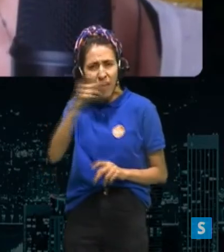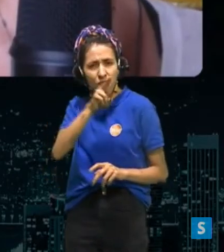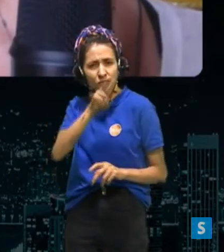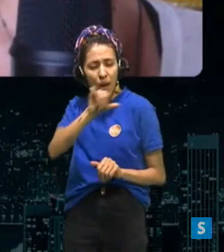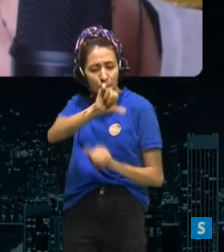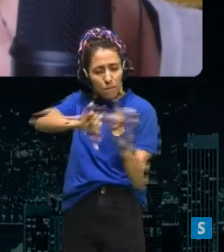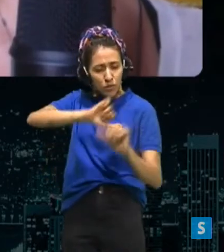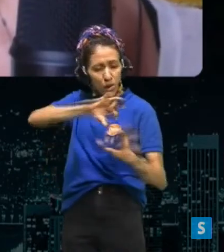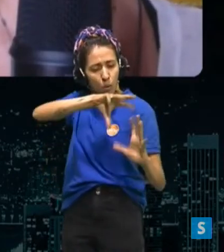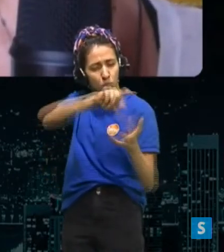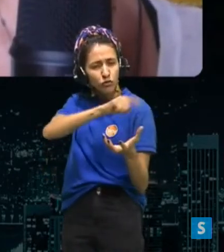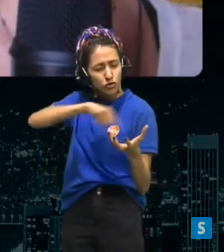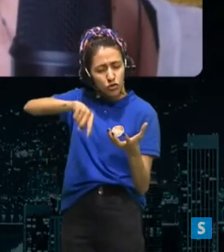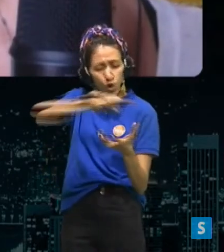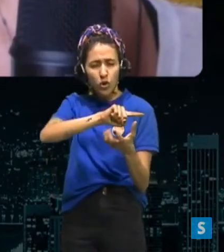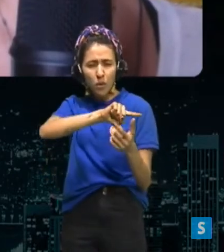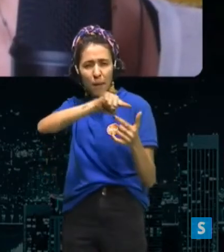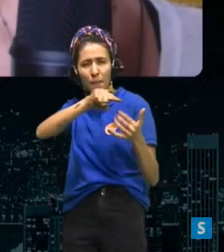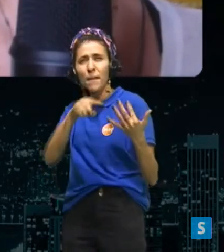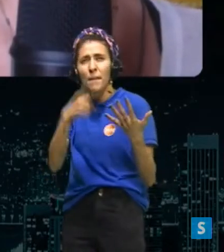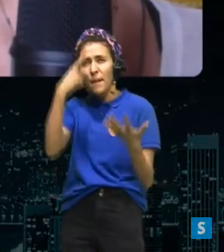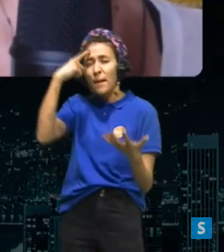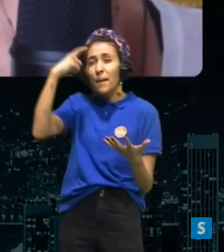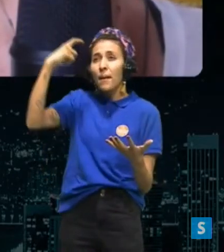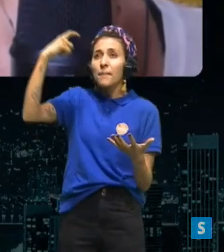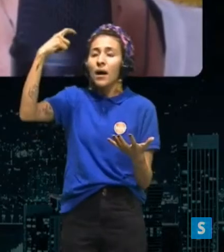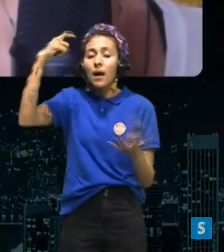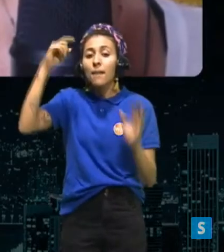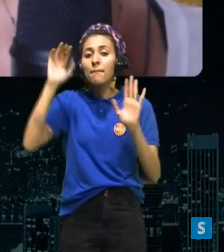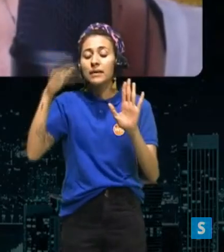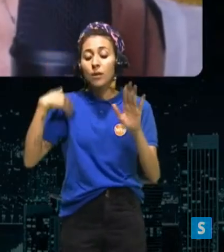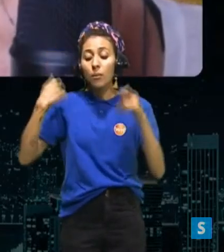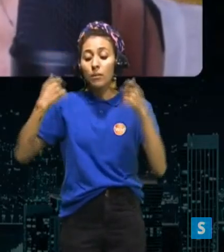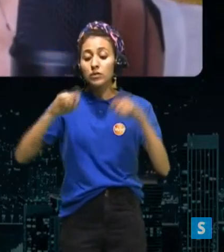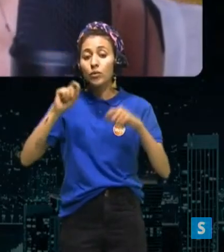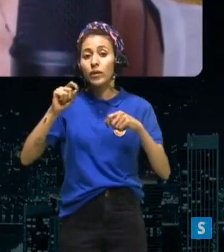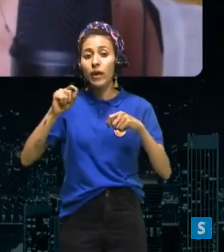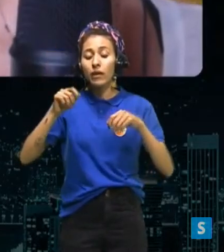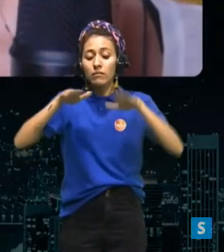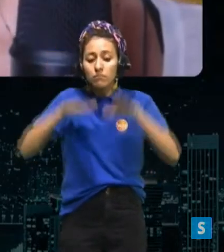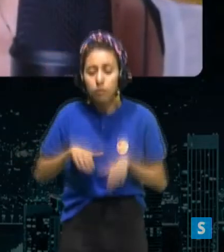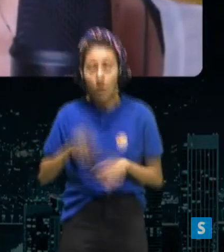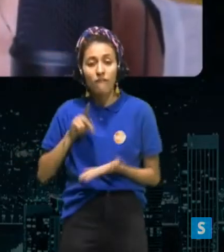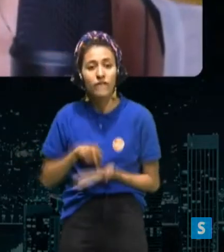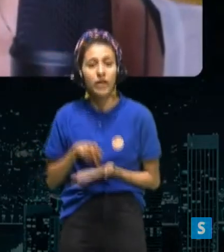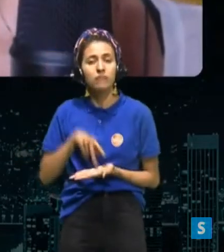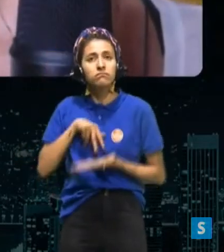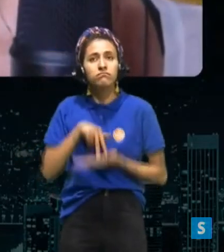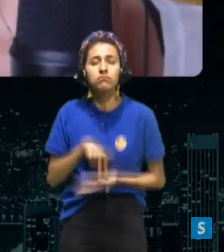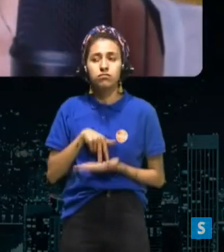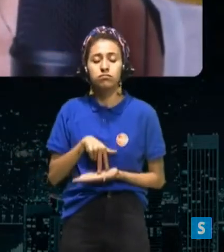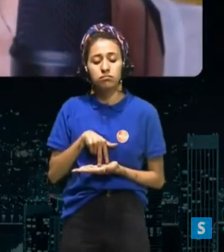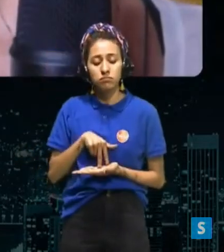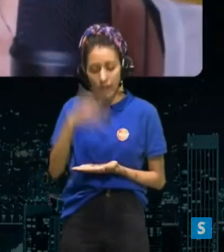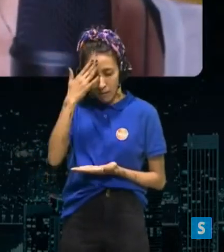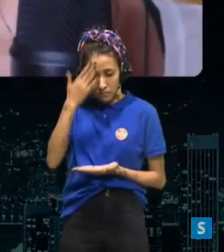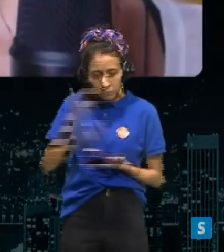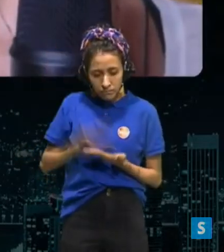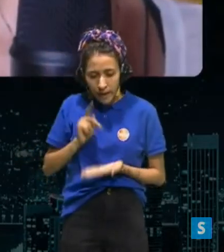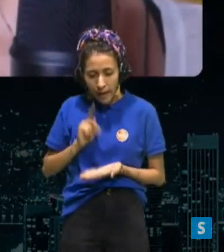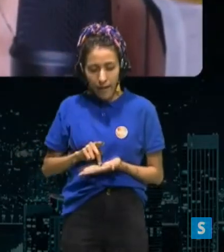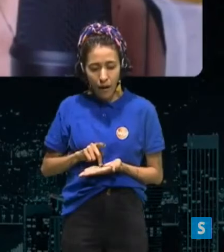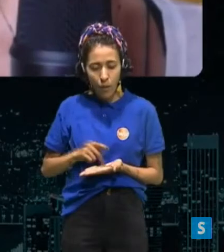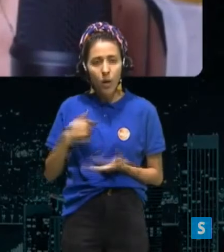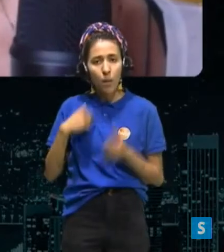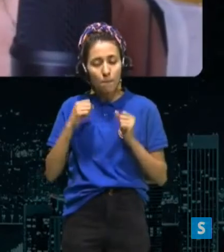até errado ali então quando você pensa nos problemas do mundo da nossa sociedade são tão